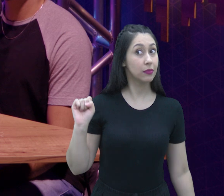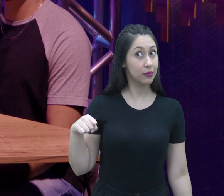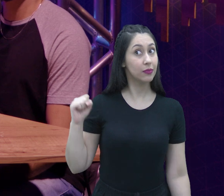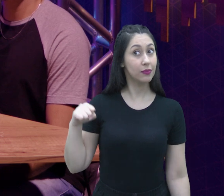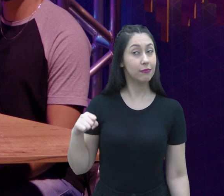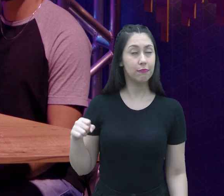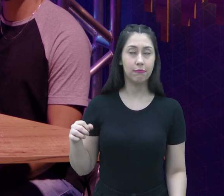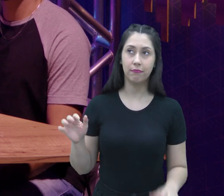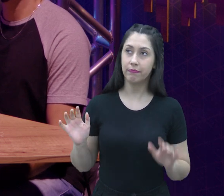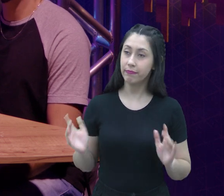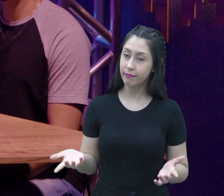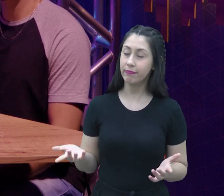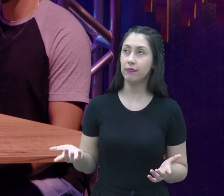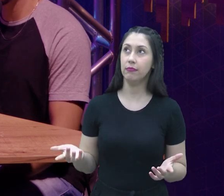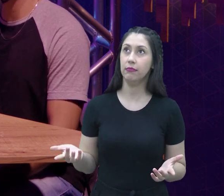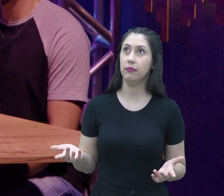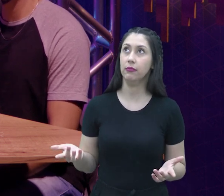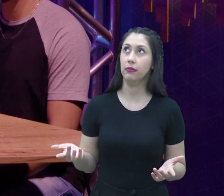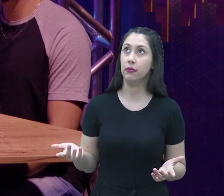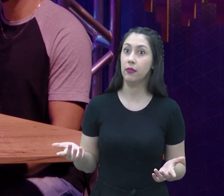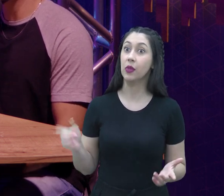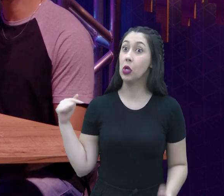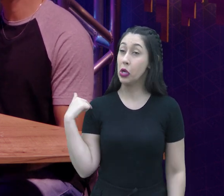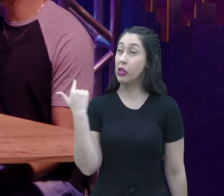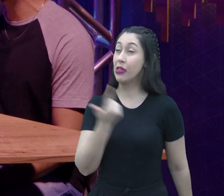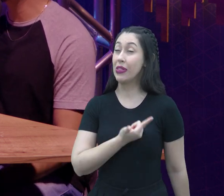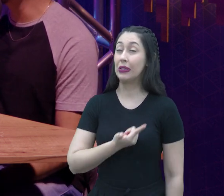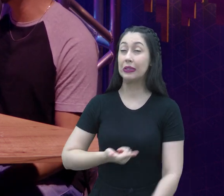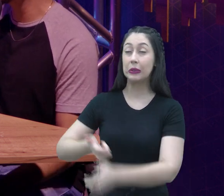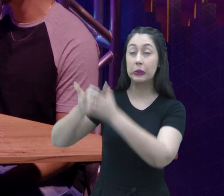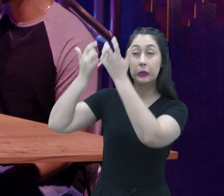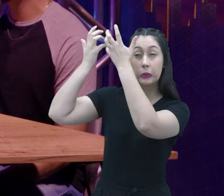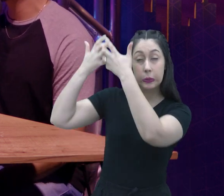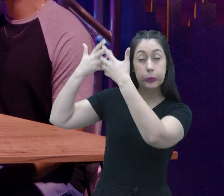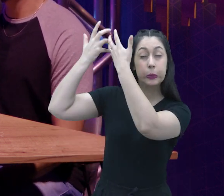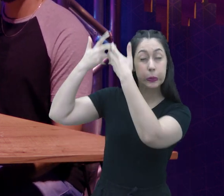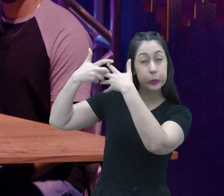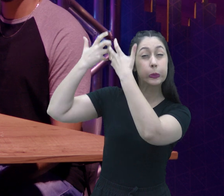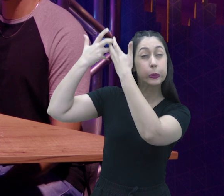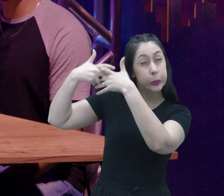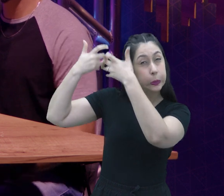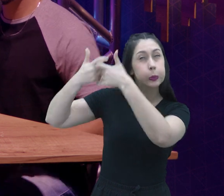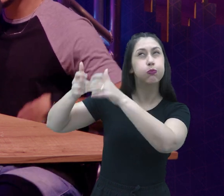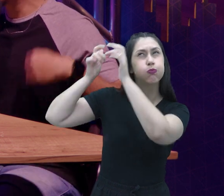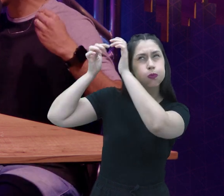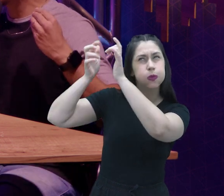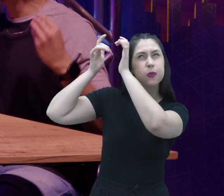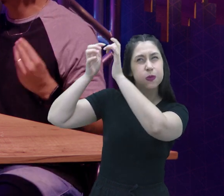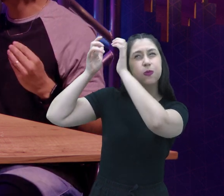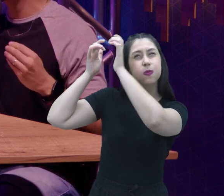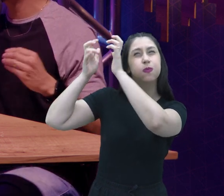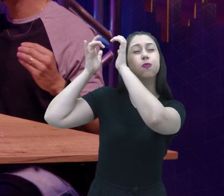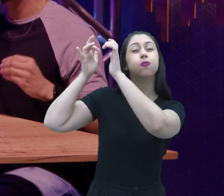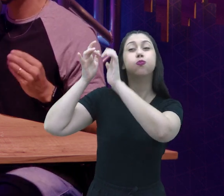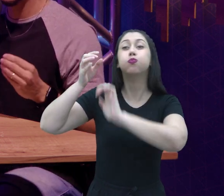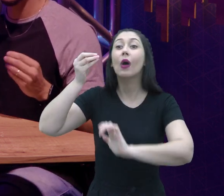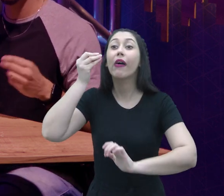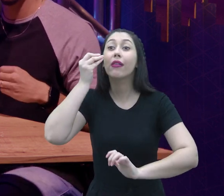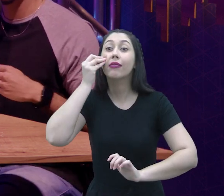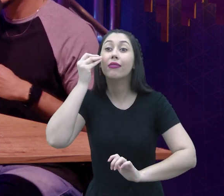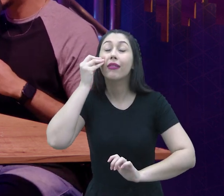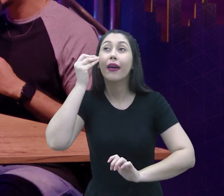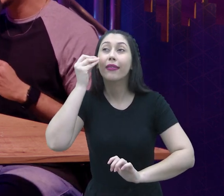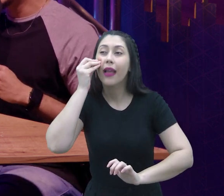aí. E assim, galera, a gente torrou a cuca, fundiu a cabeça para